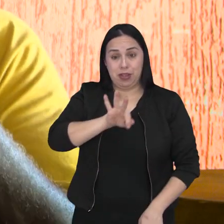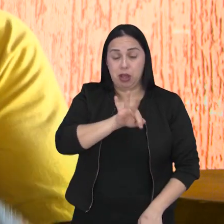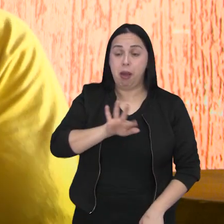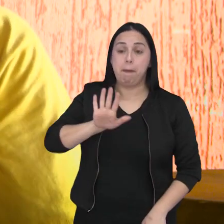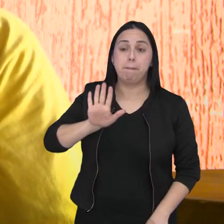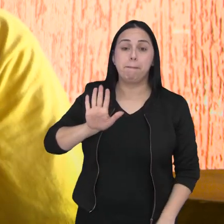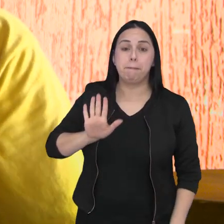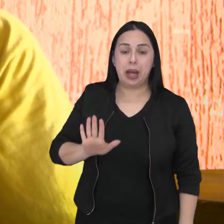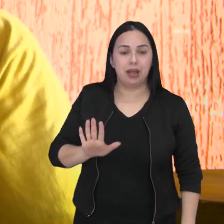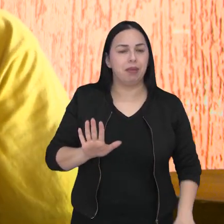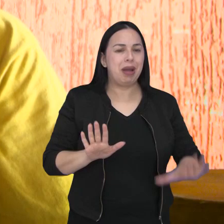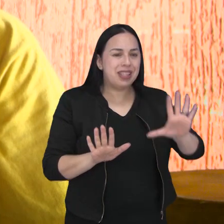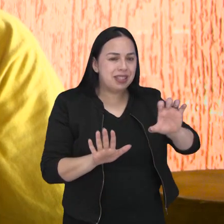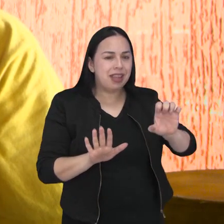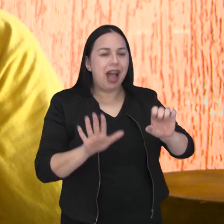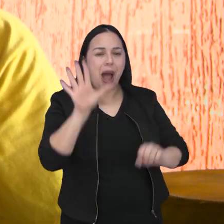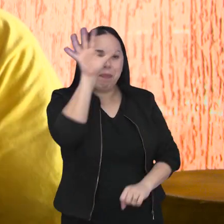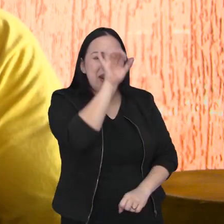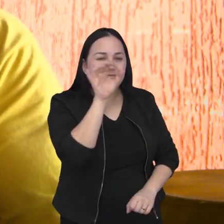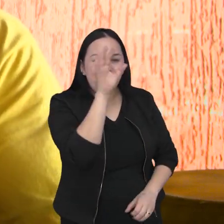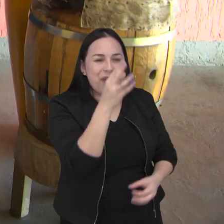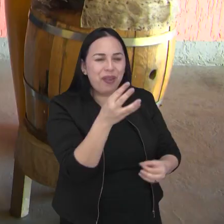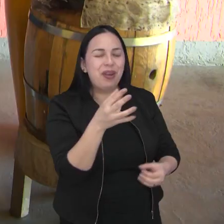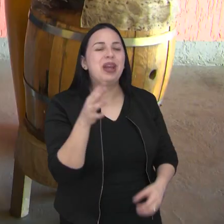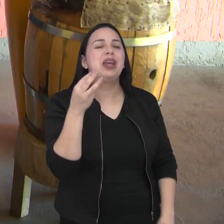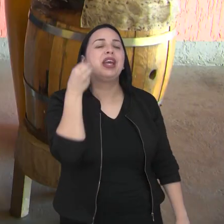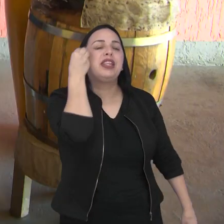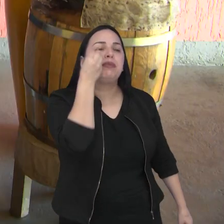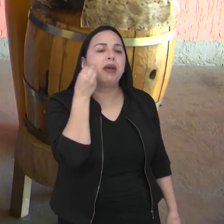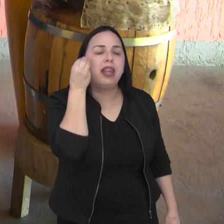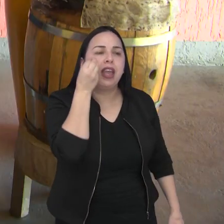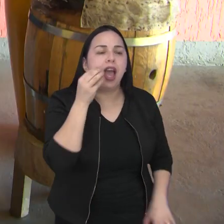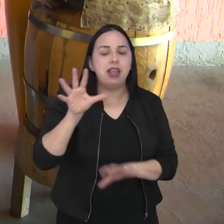um professor de coisa, mas a gente...